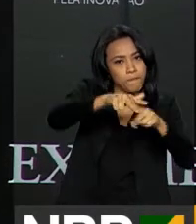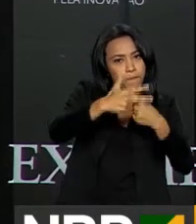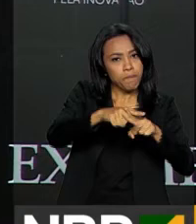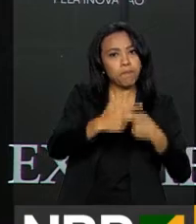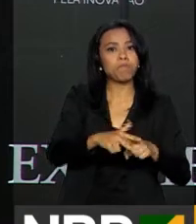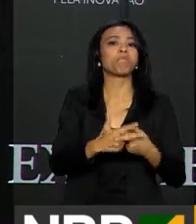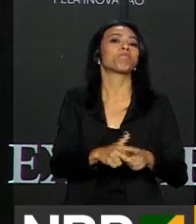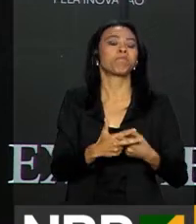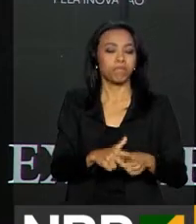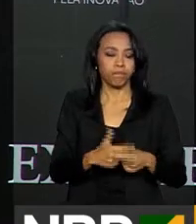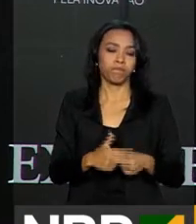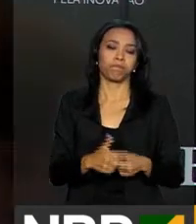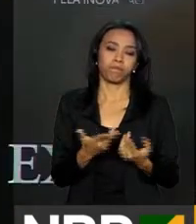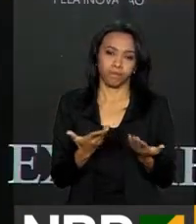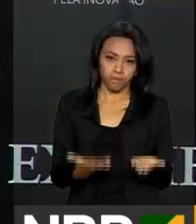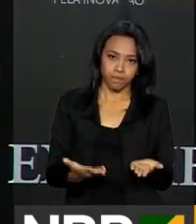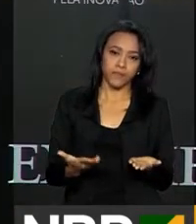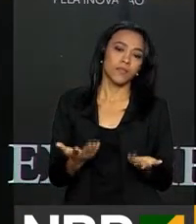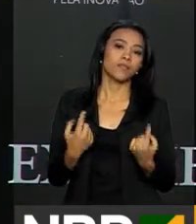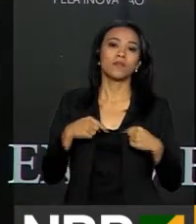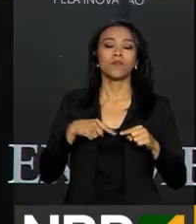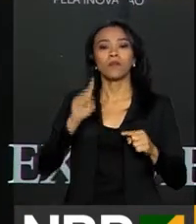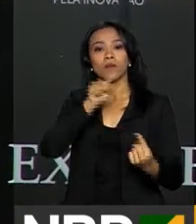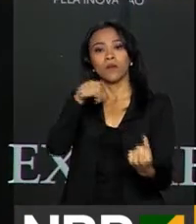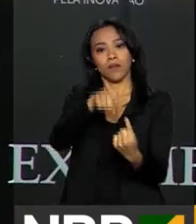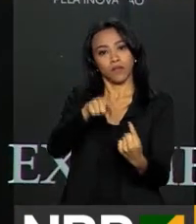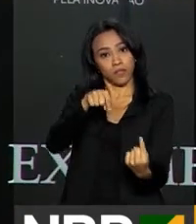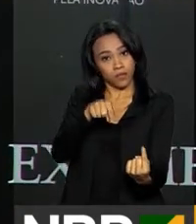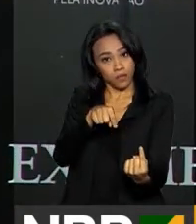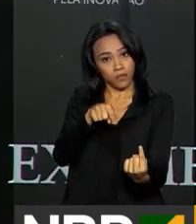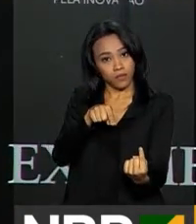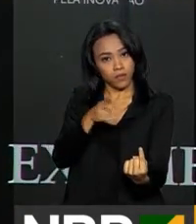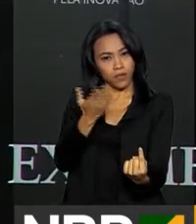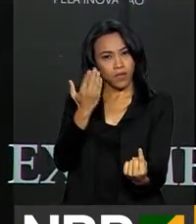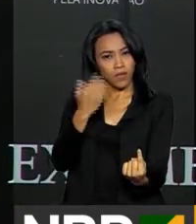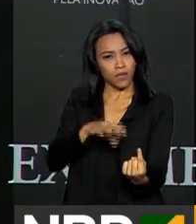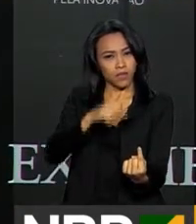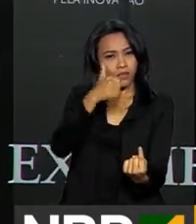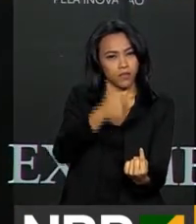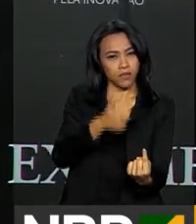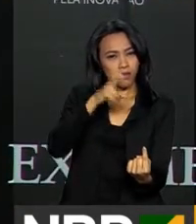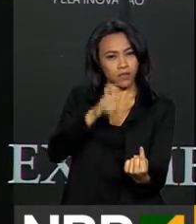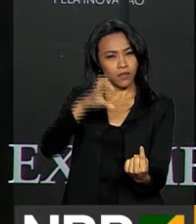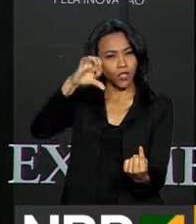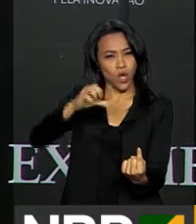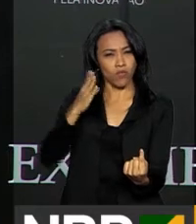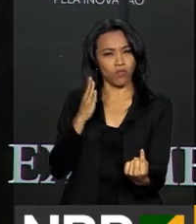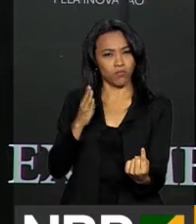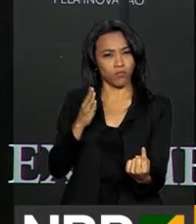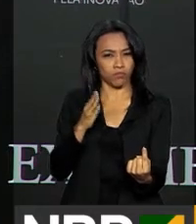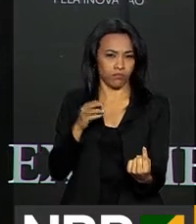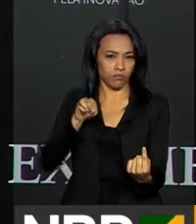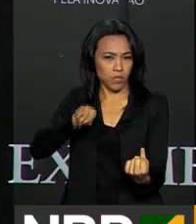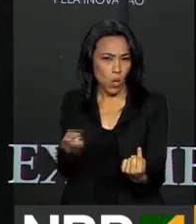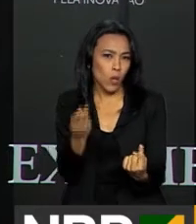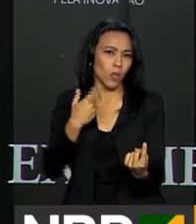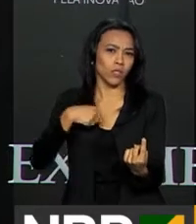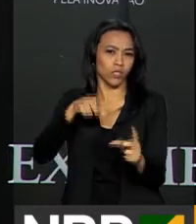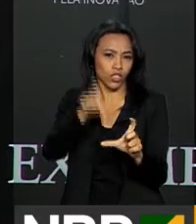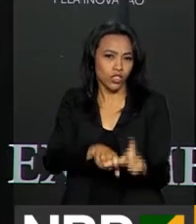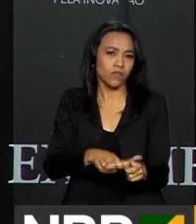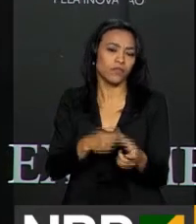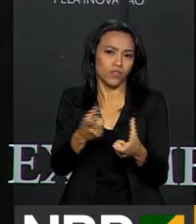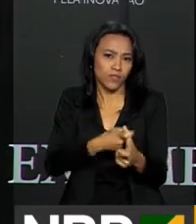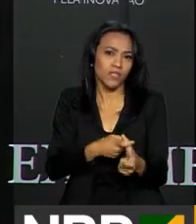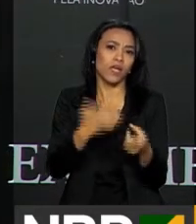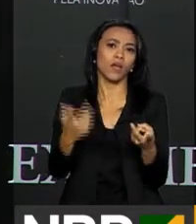pressuposto governativo. Na ideia, isto foi, era 179 bilhões o déficit, veio para 159 bilhões, agora